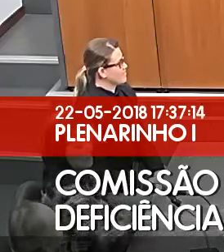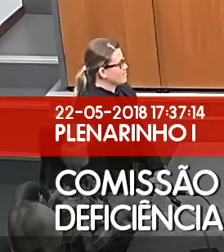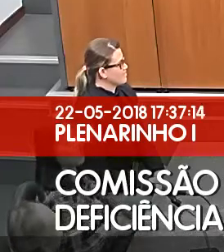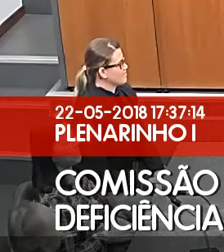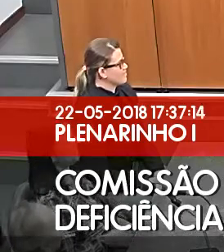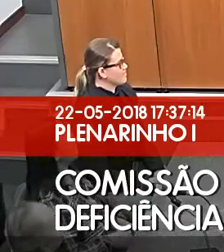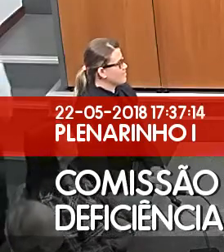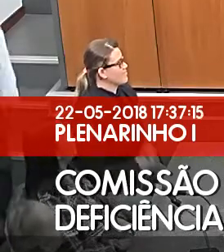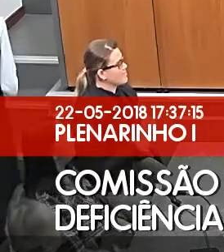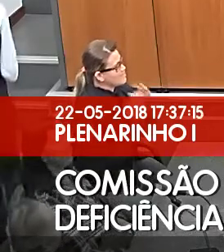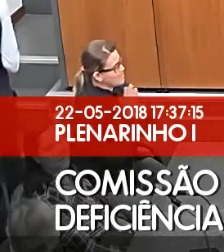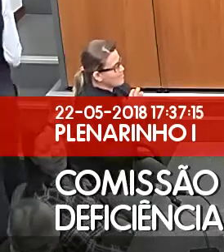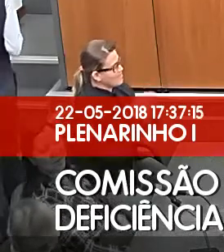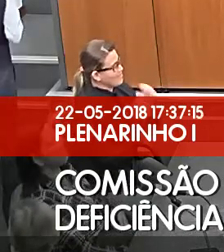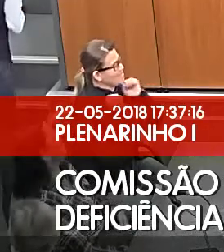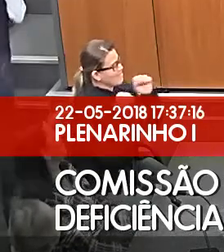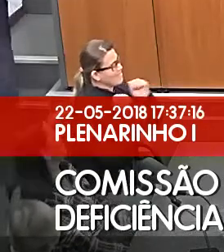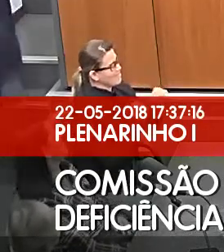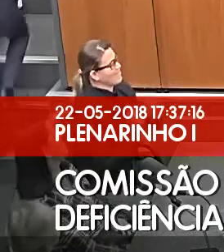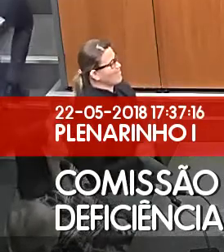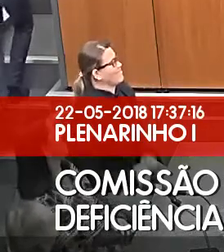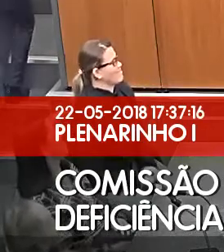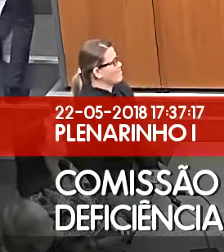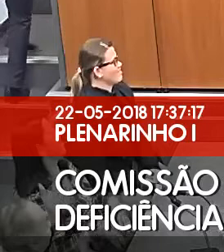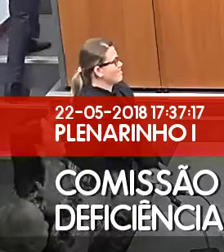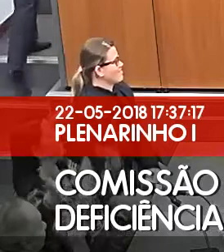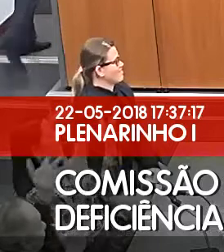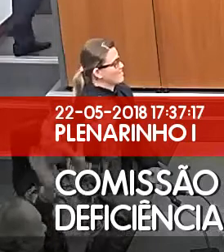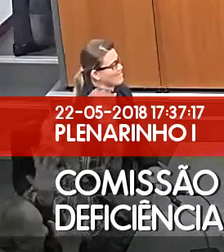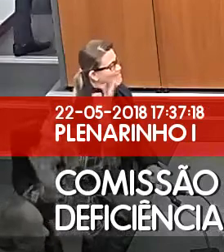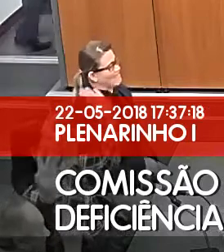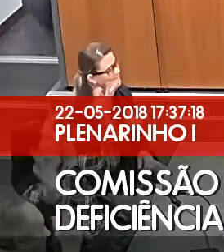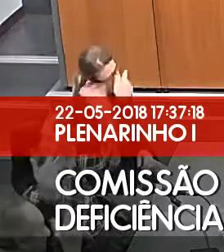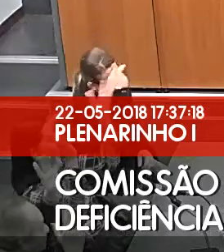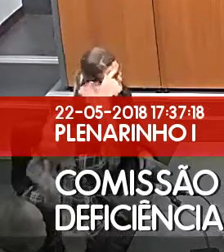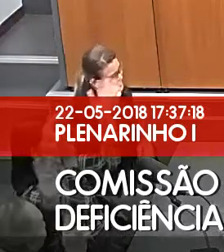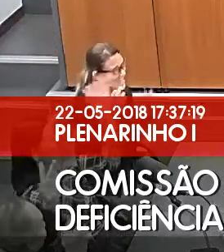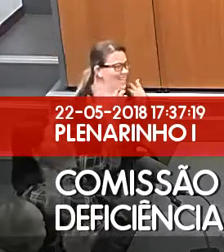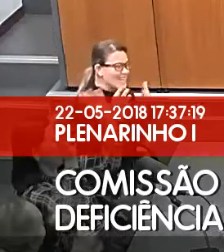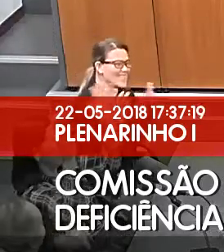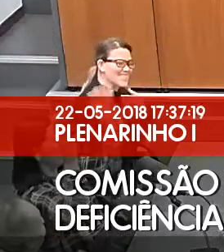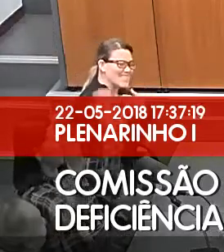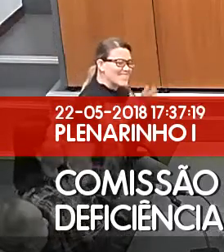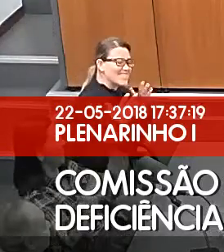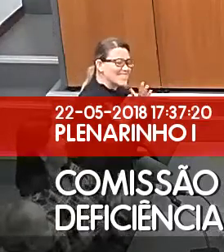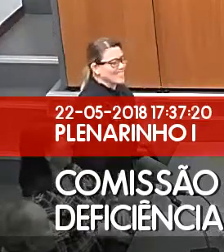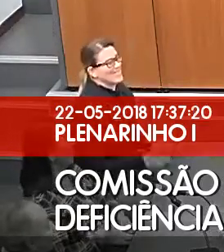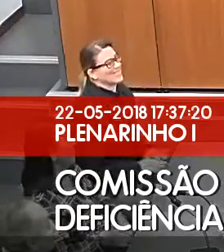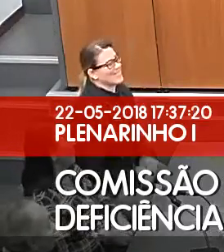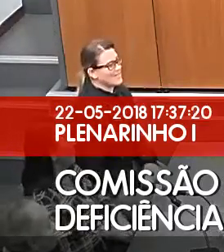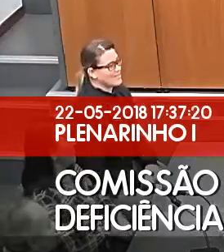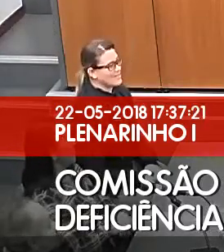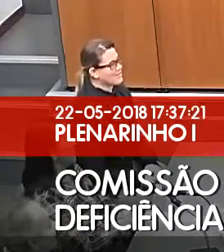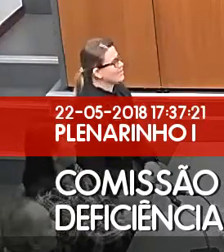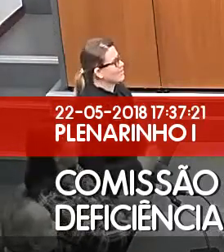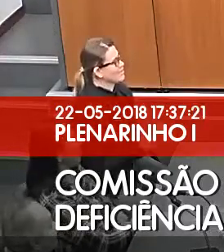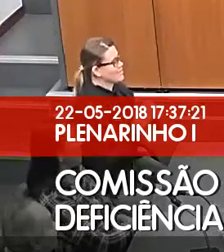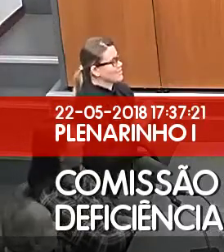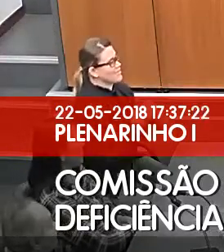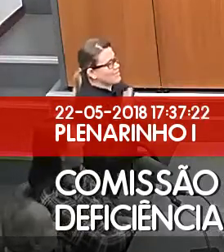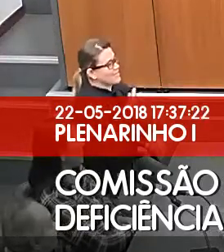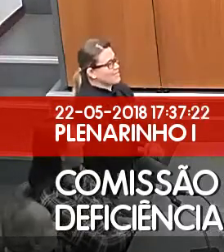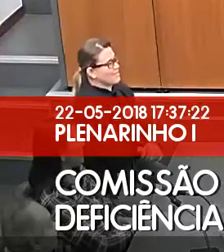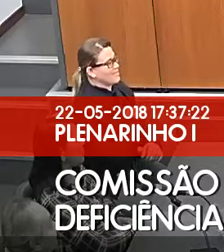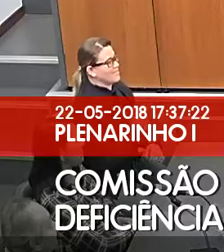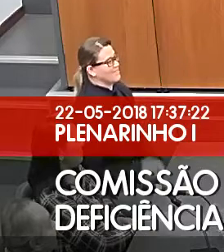Deus abençoe. Né? Salvo de palma para a Gleice. Aê. Aê. Gente, dizer que a intérprete, como qualquer